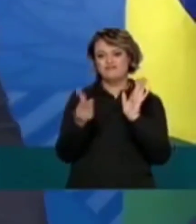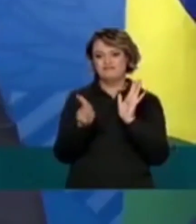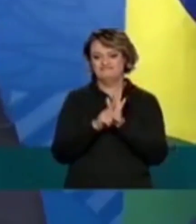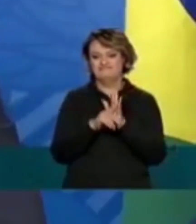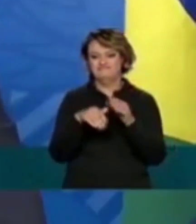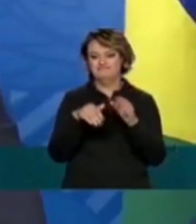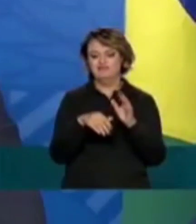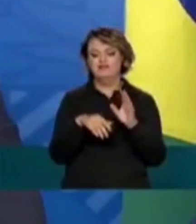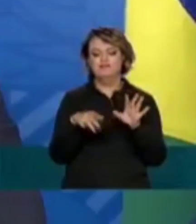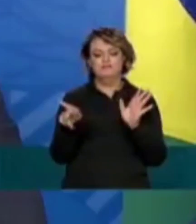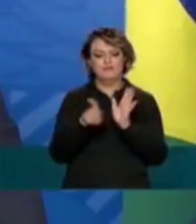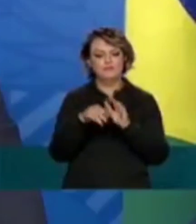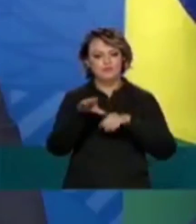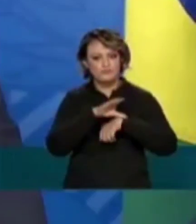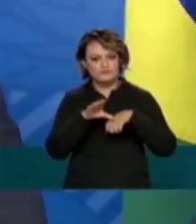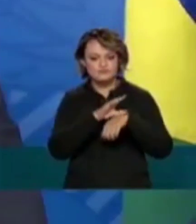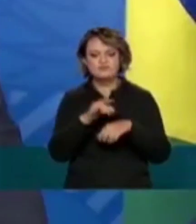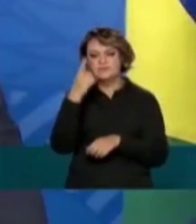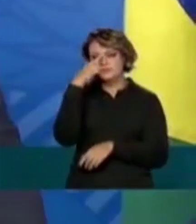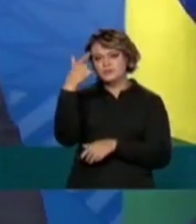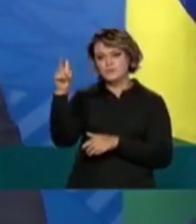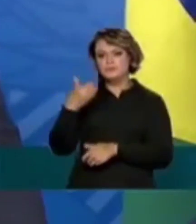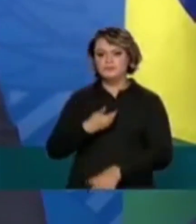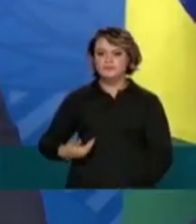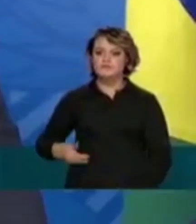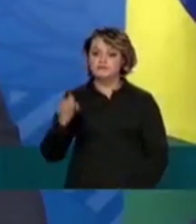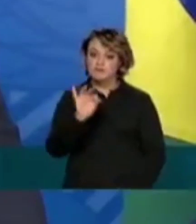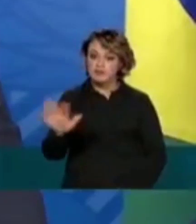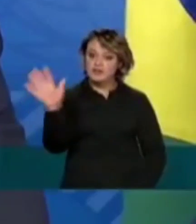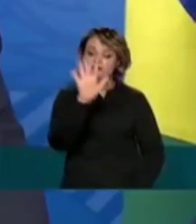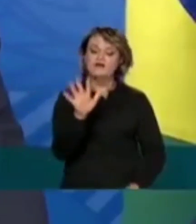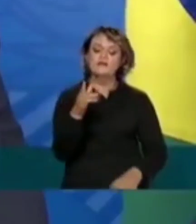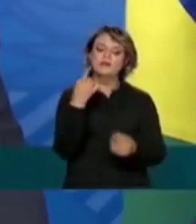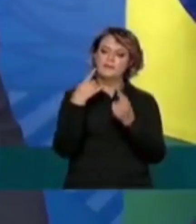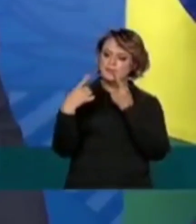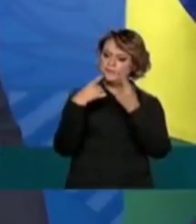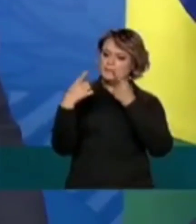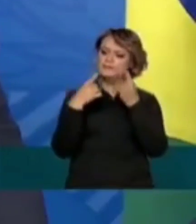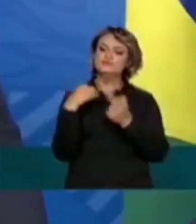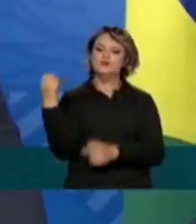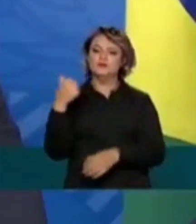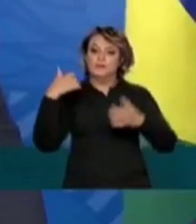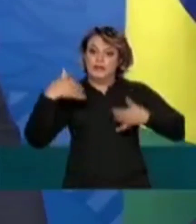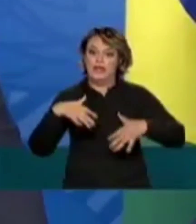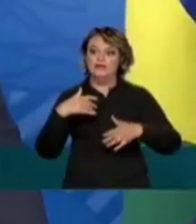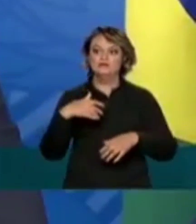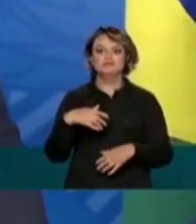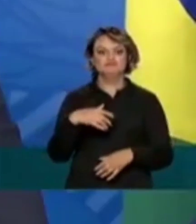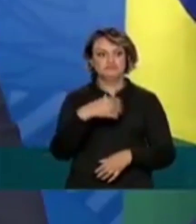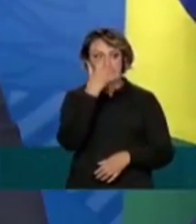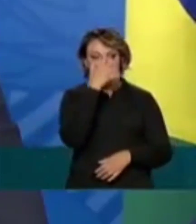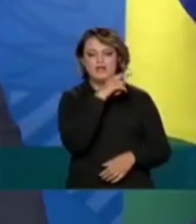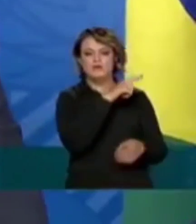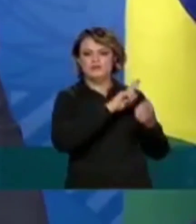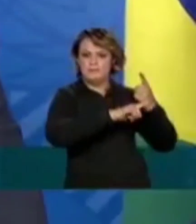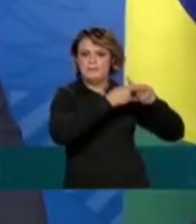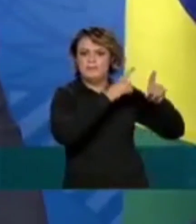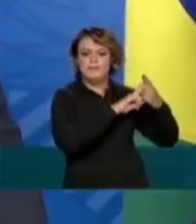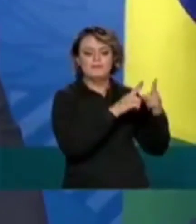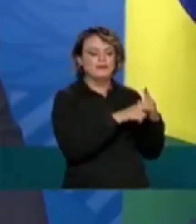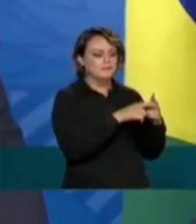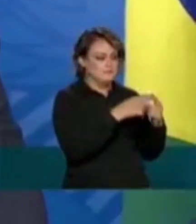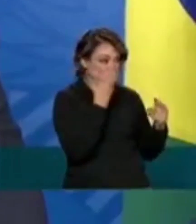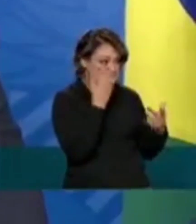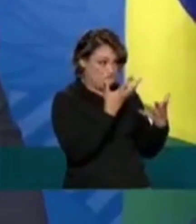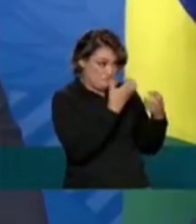fazer valer essas iniciativas do governo federal e, dentro do diálogo, que é muito amplo no Senado Federal, buscar, então, se ter o